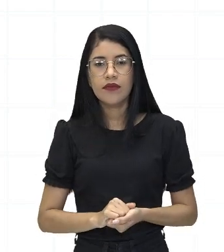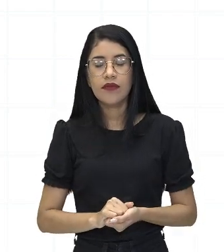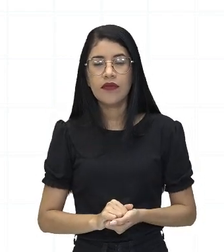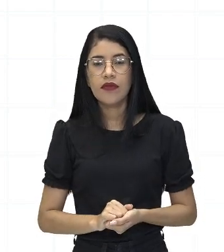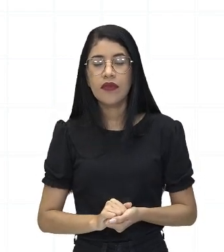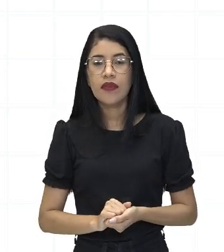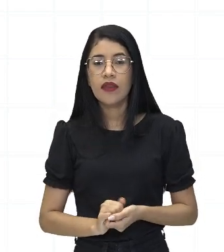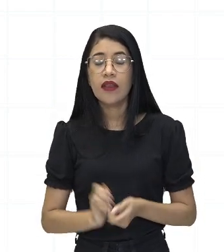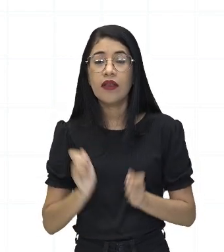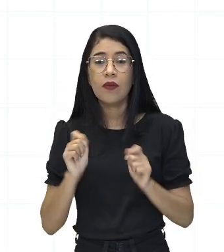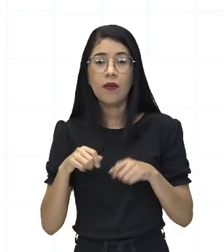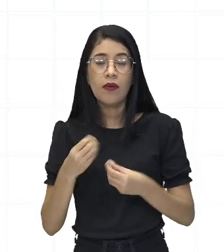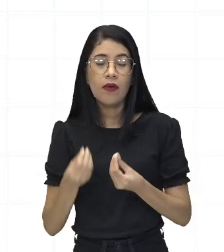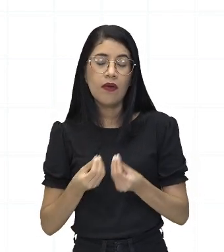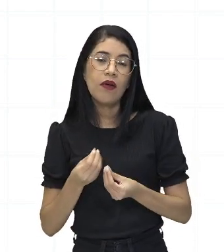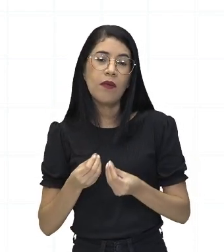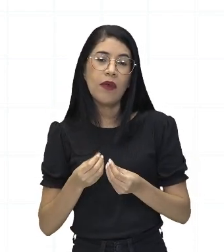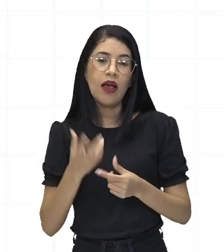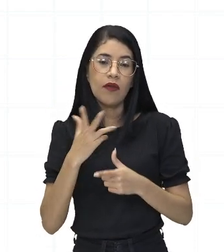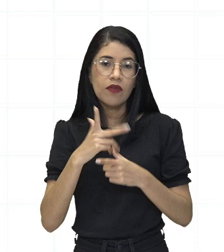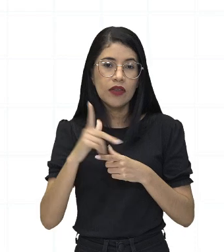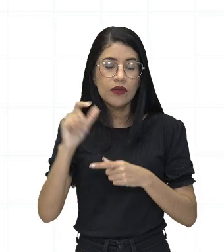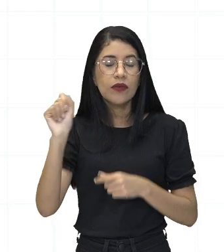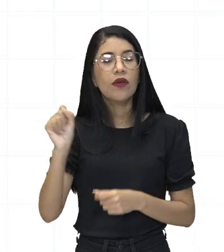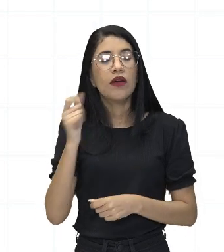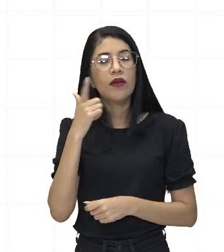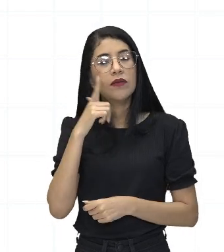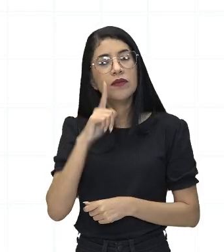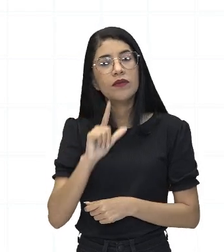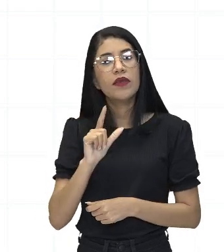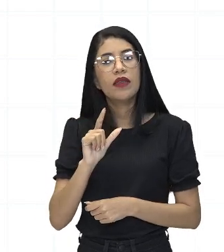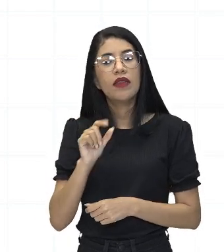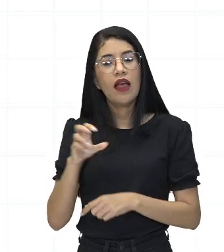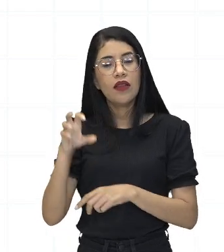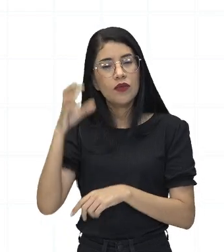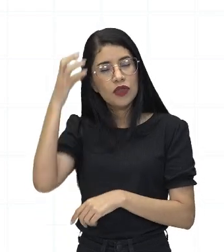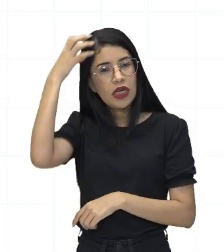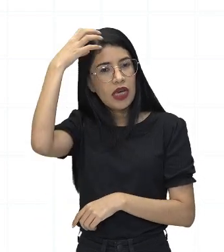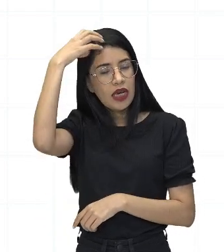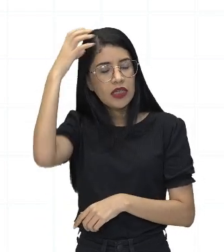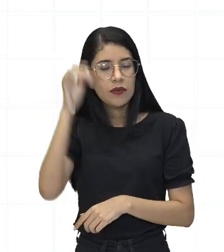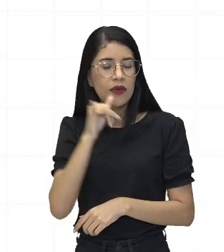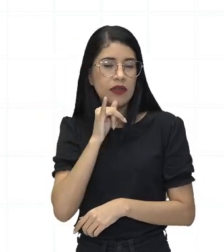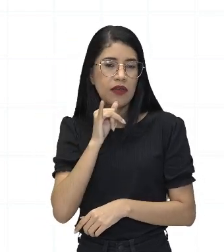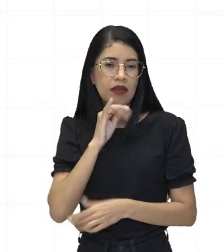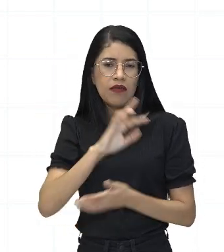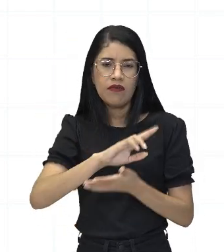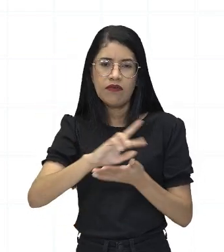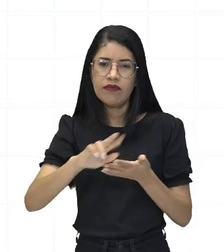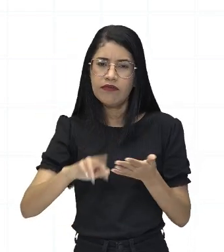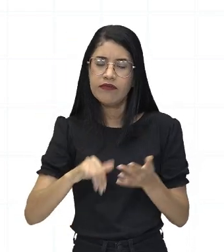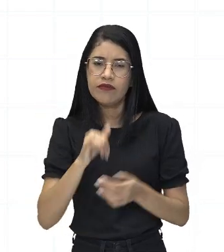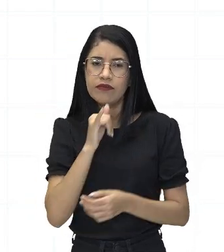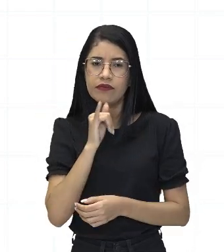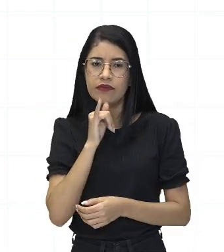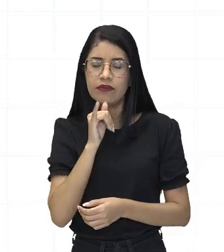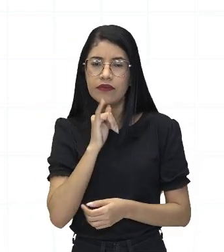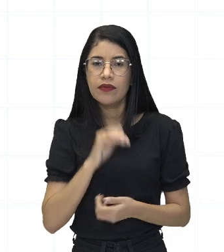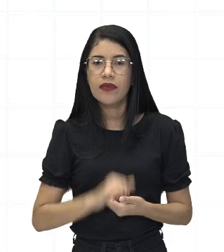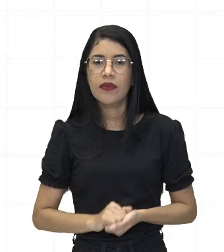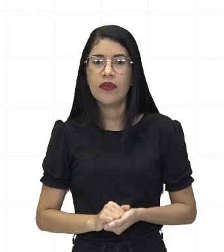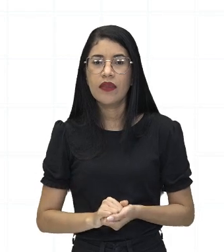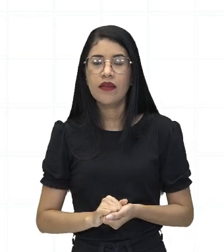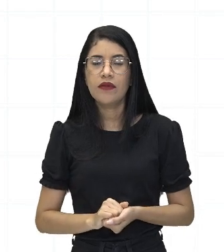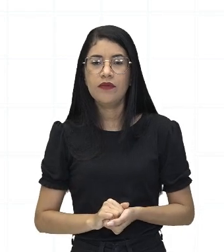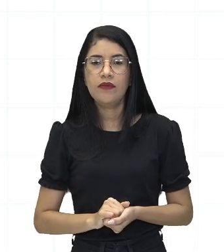para homenagear essas vitórias que aconteciam. Tá? Então, existem vários exemplos dessa questão do